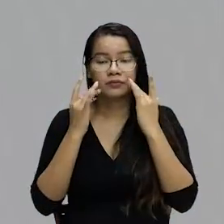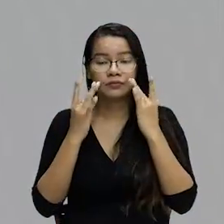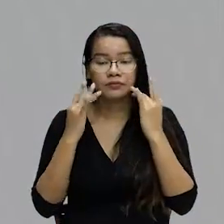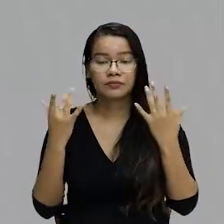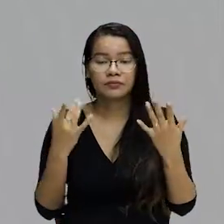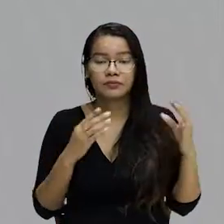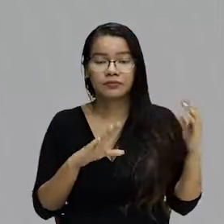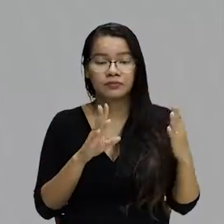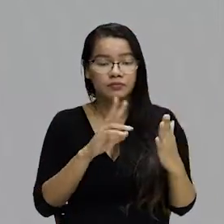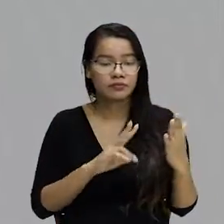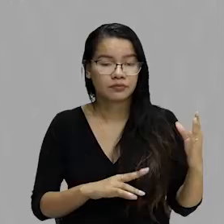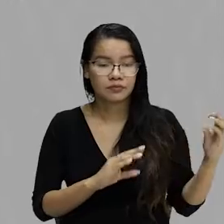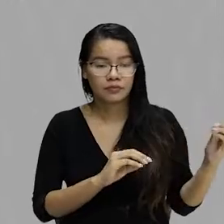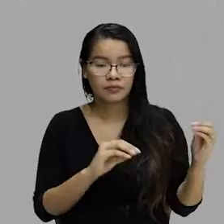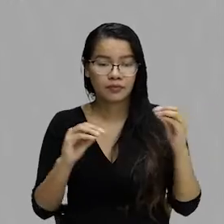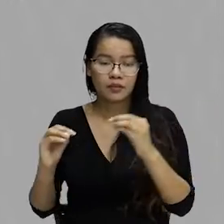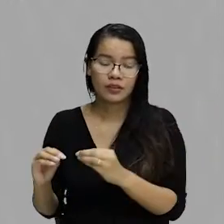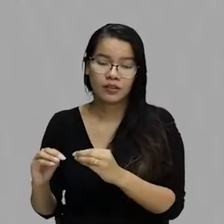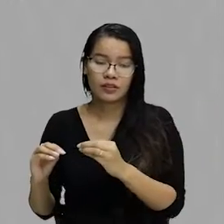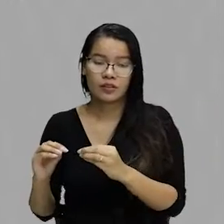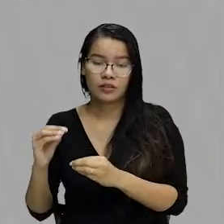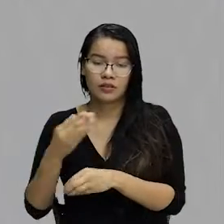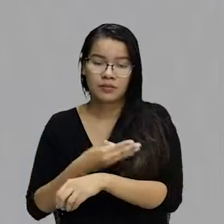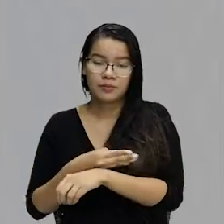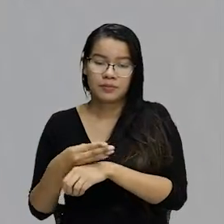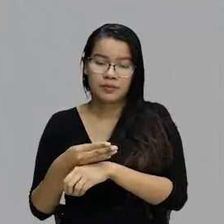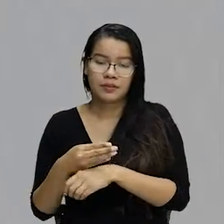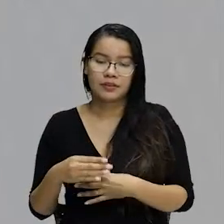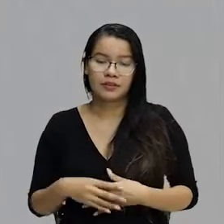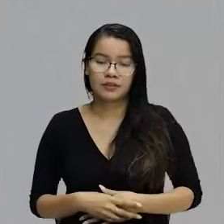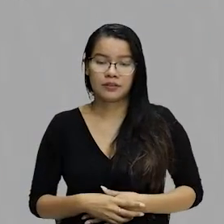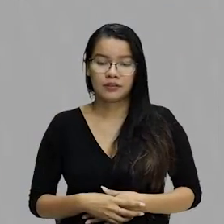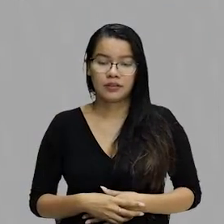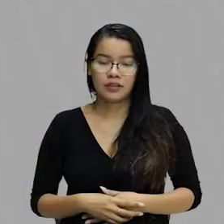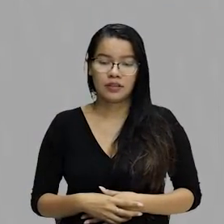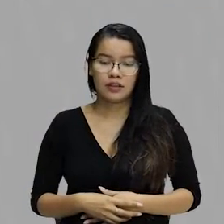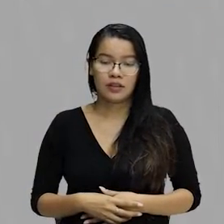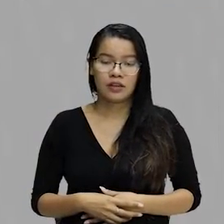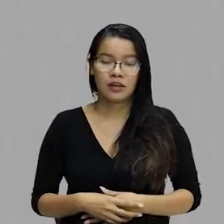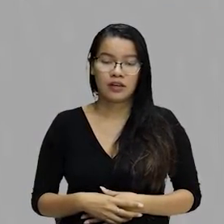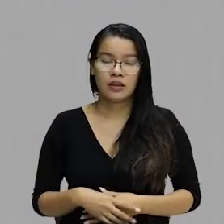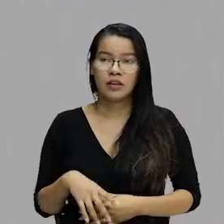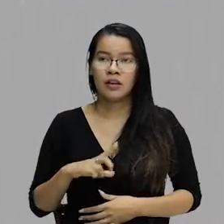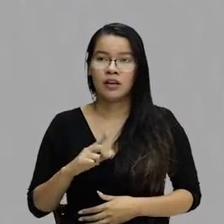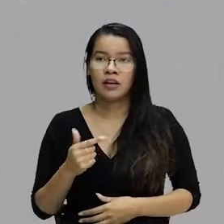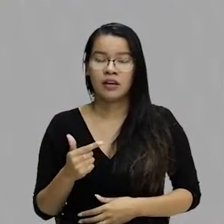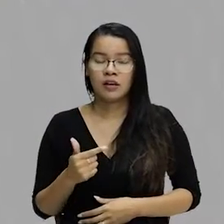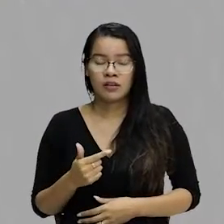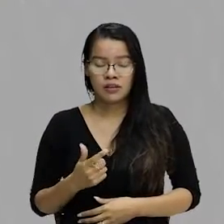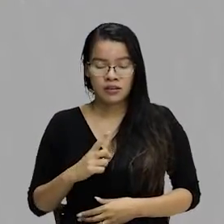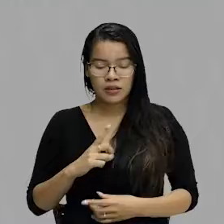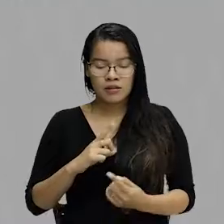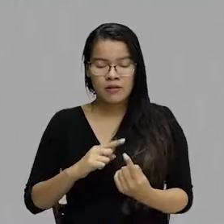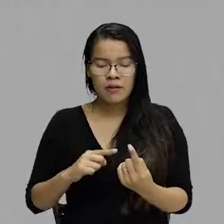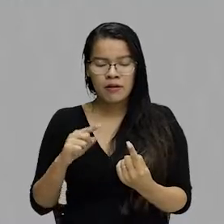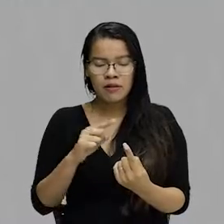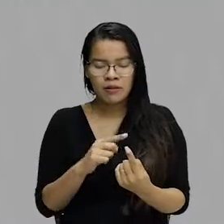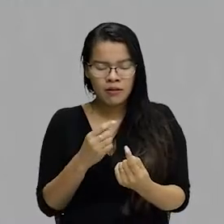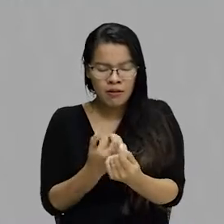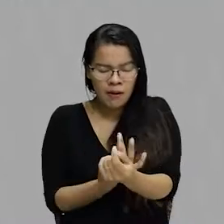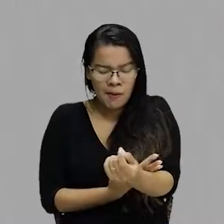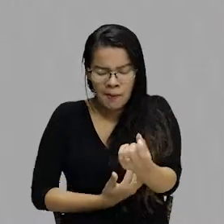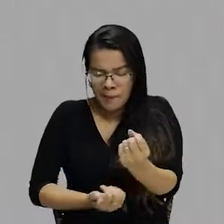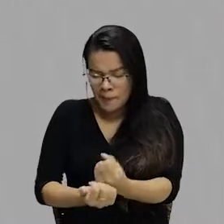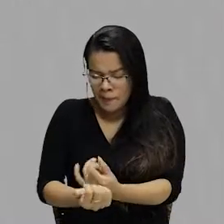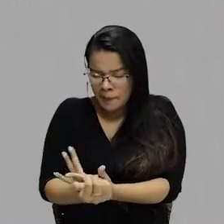é leitura branca? Leitura dramática do espetáculo Flor de Mandacaru. Leitura branca sem intenção emocional ou intenção